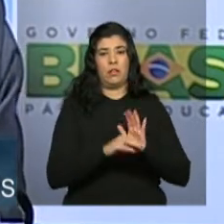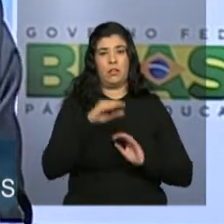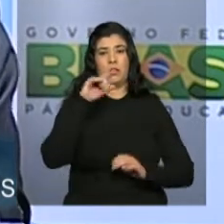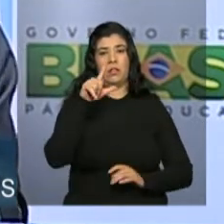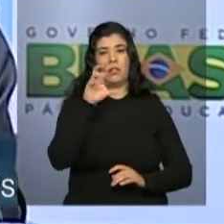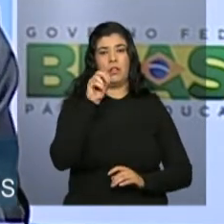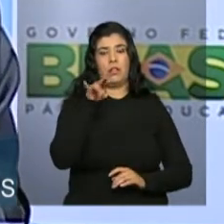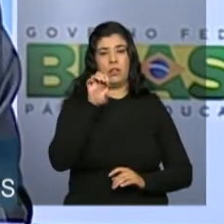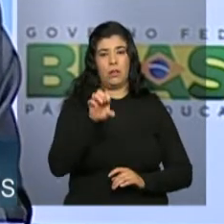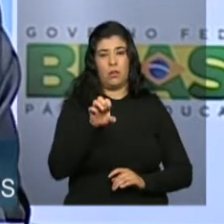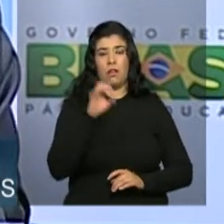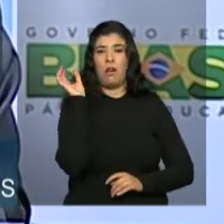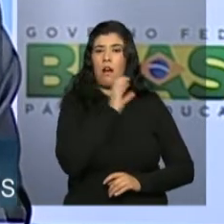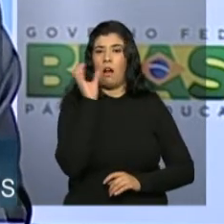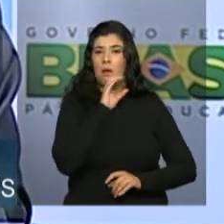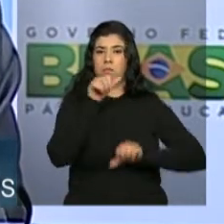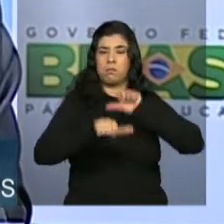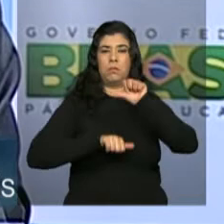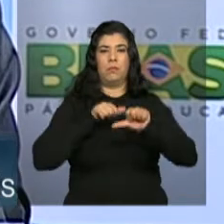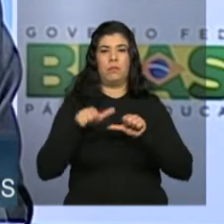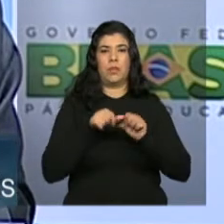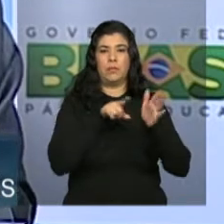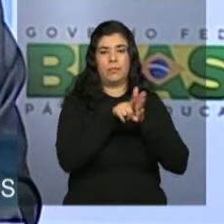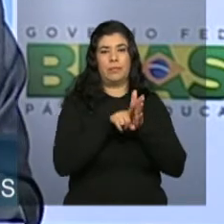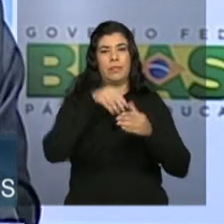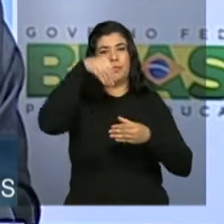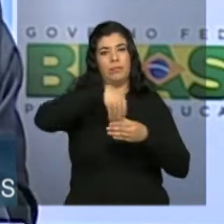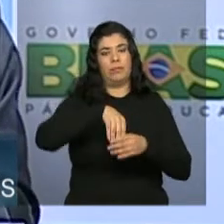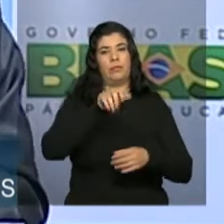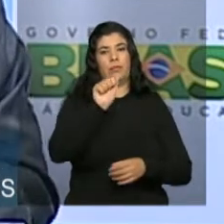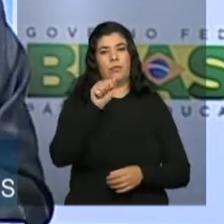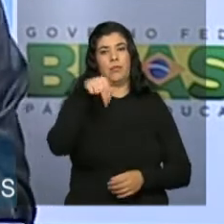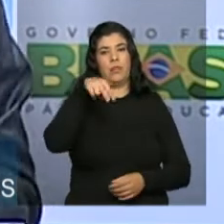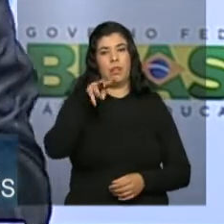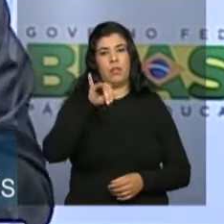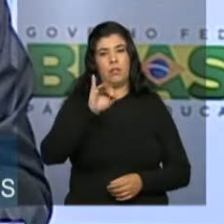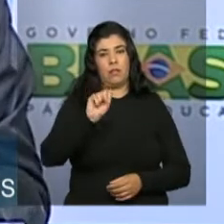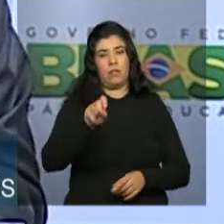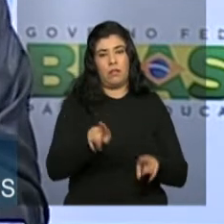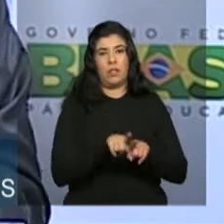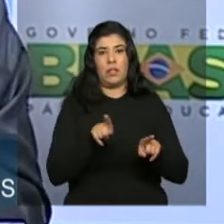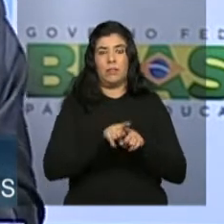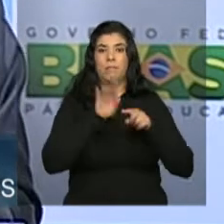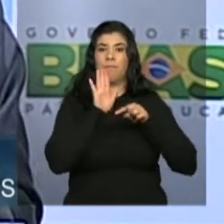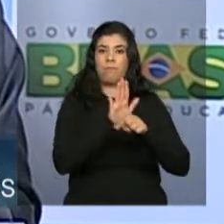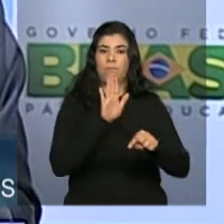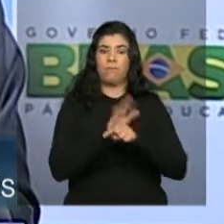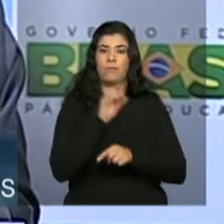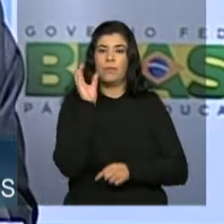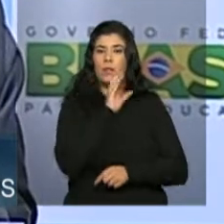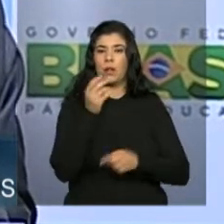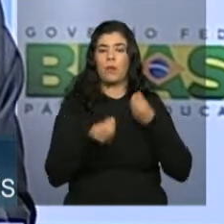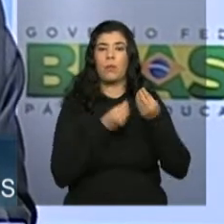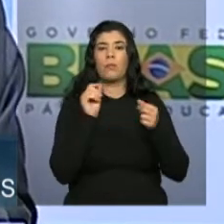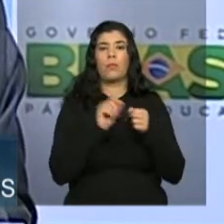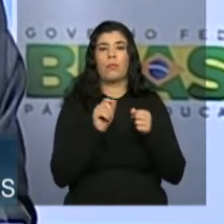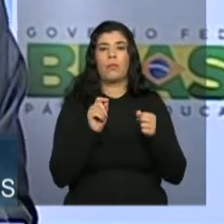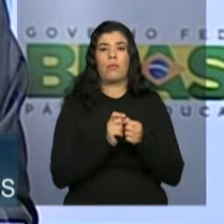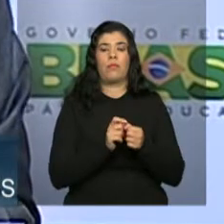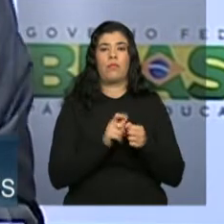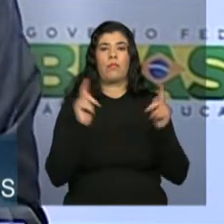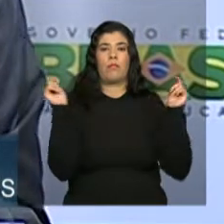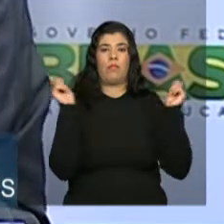e elas vão Sem dúvida nenhuma acelerar esse processo de análise da Anvisa né E vai beneficiar de muito né Essa nossa capacidade